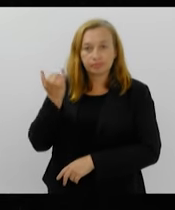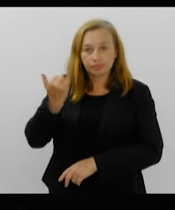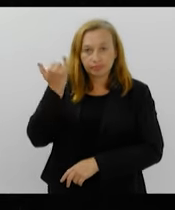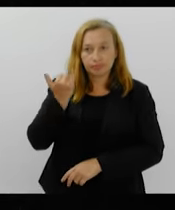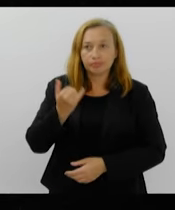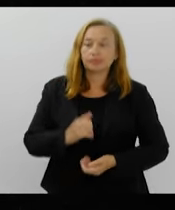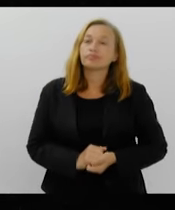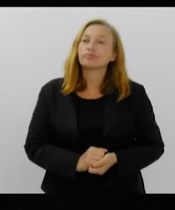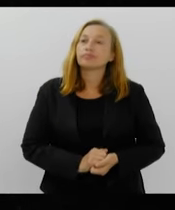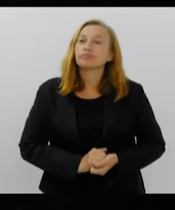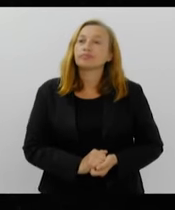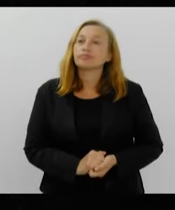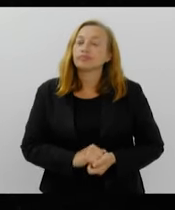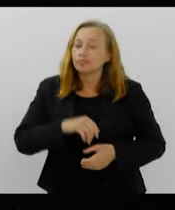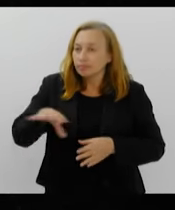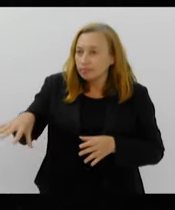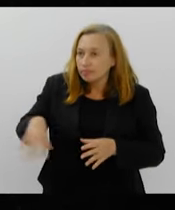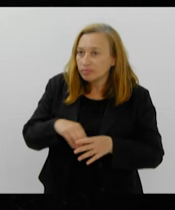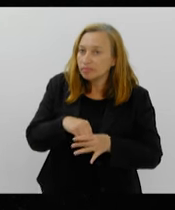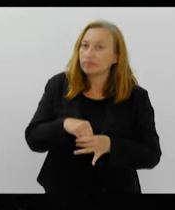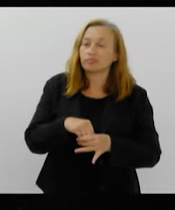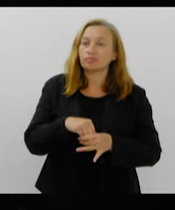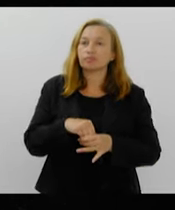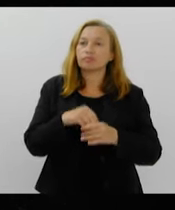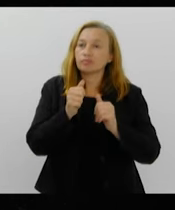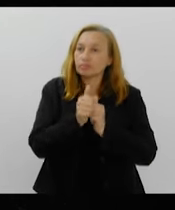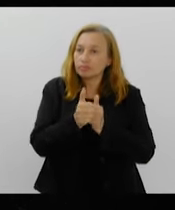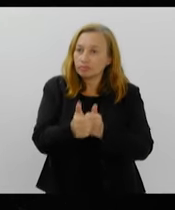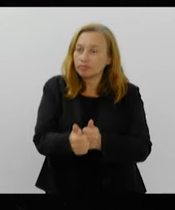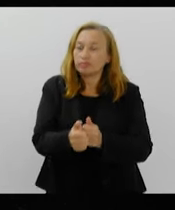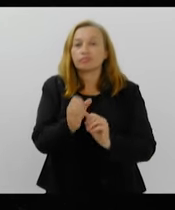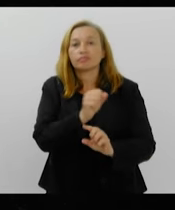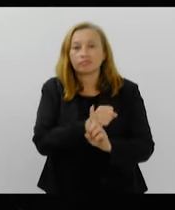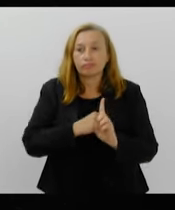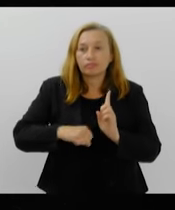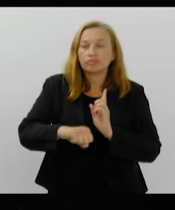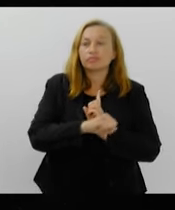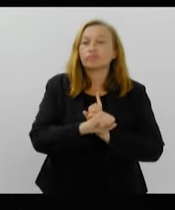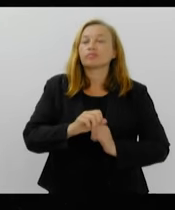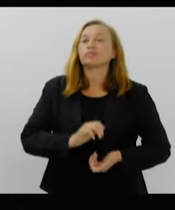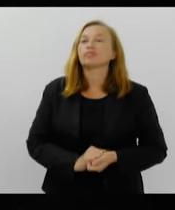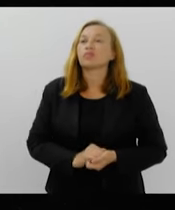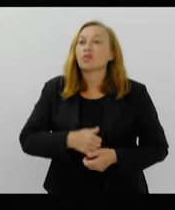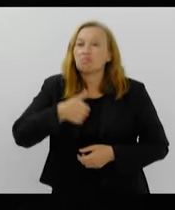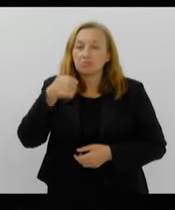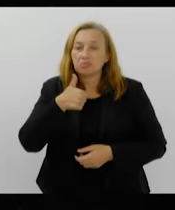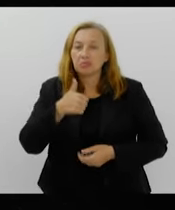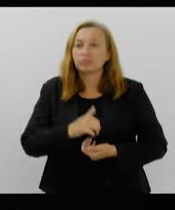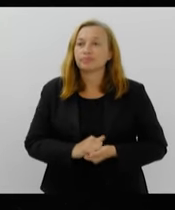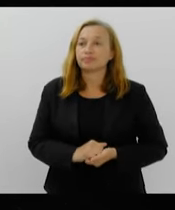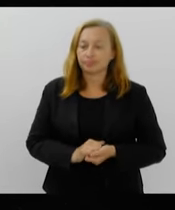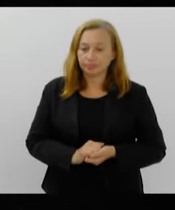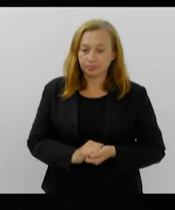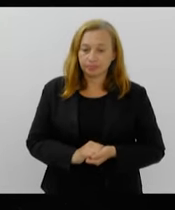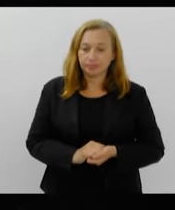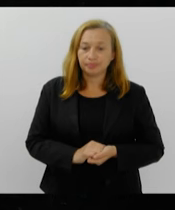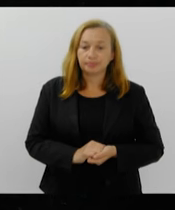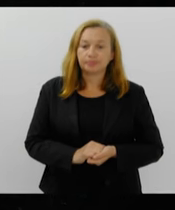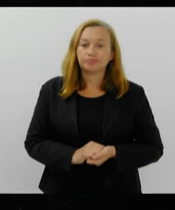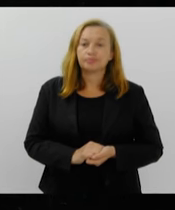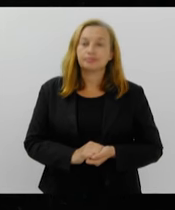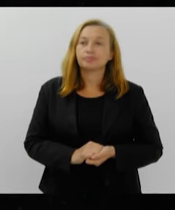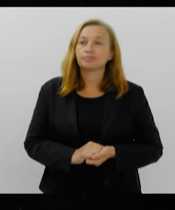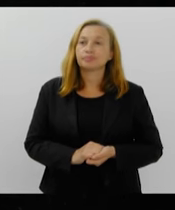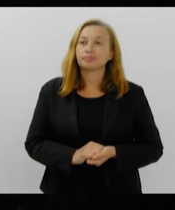eh serem colocadas né para o o acompanhamento da sociedade primeira delas diz